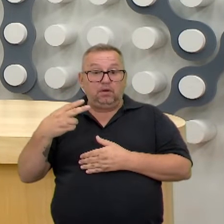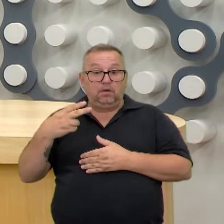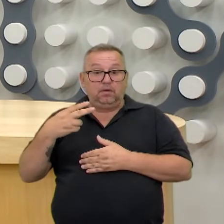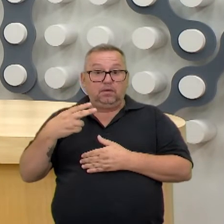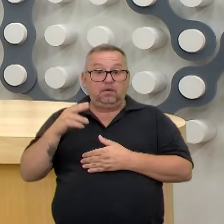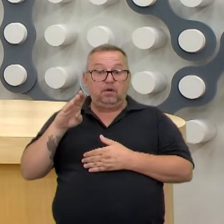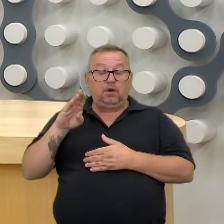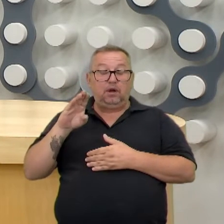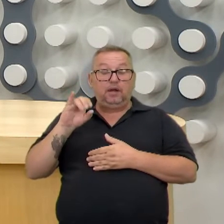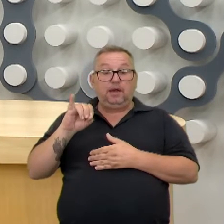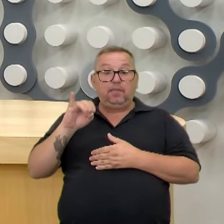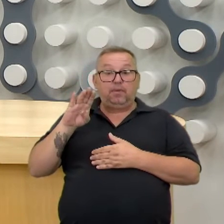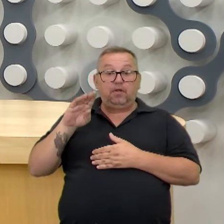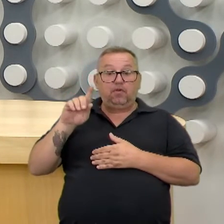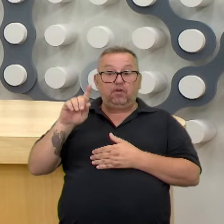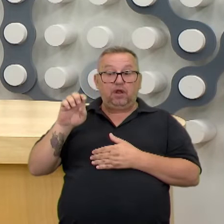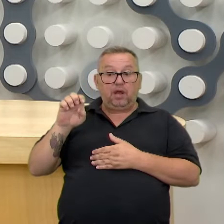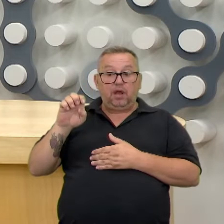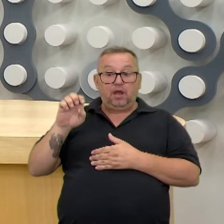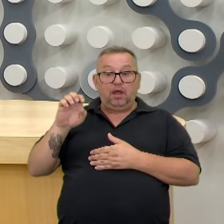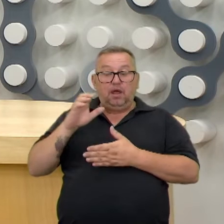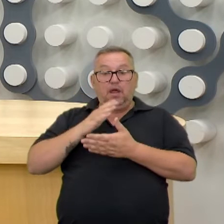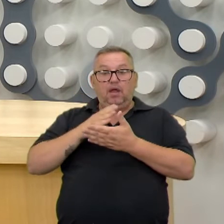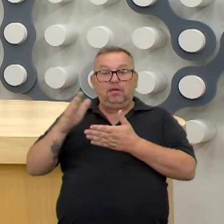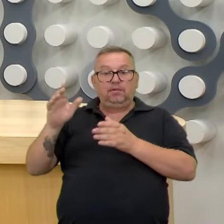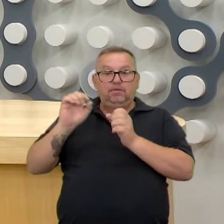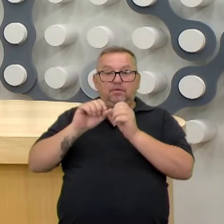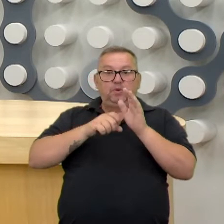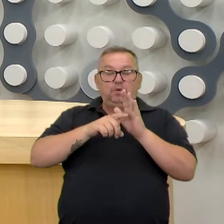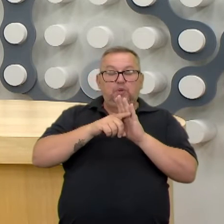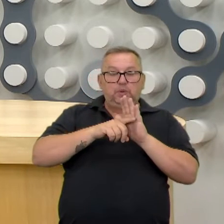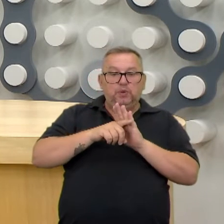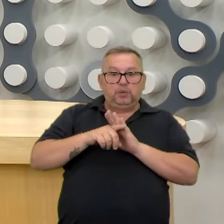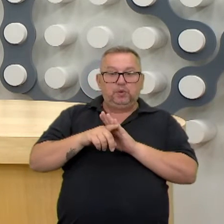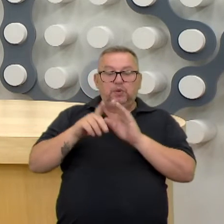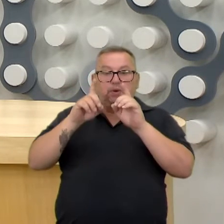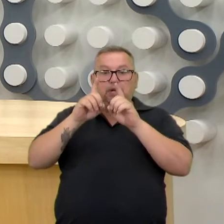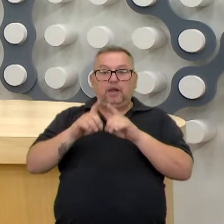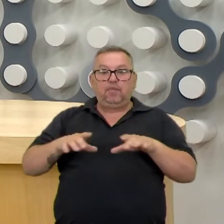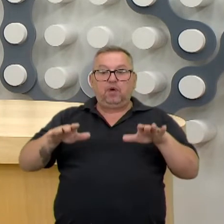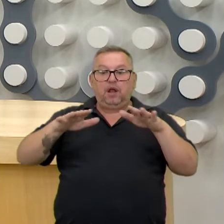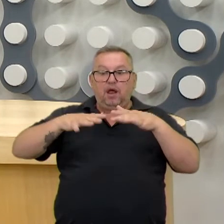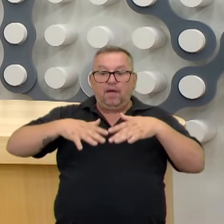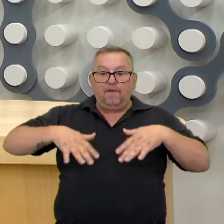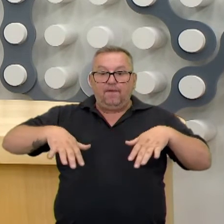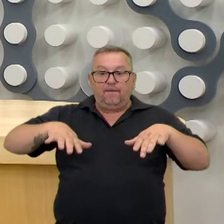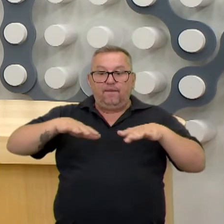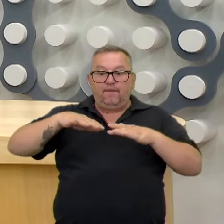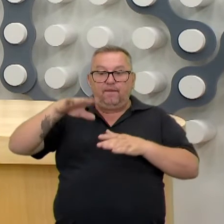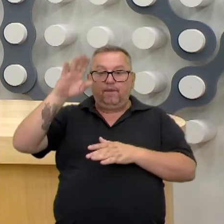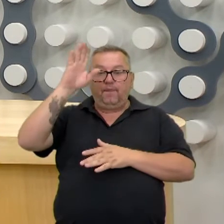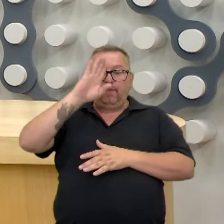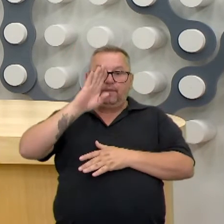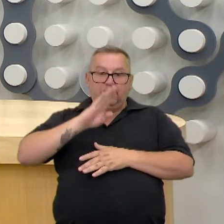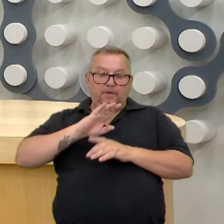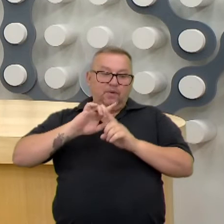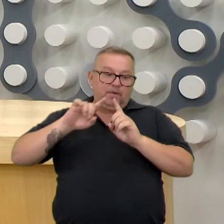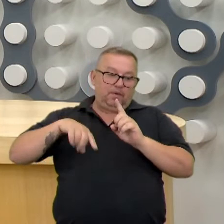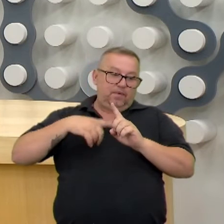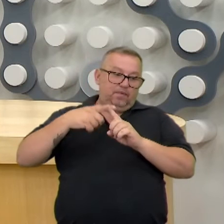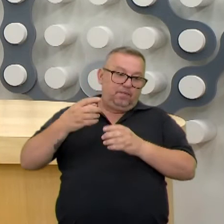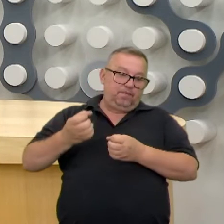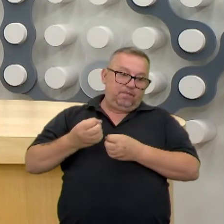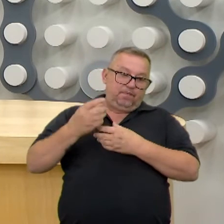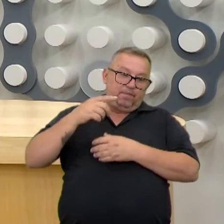o IBGE começa a elaborar os censos demográficos aqui no Brasil. É lógico, com mais informações. Né? Hoje